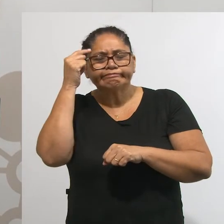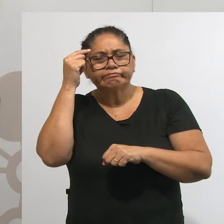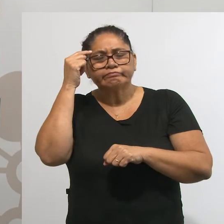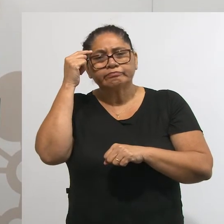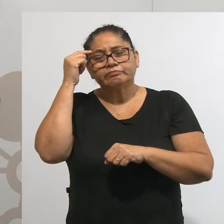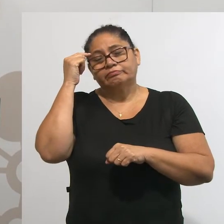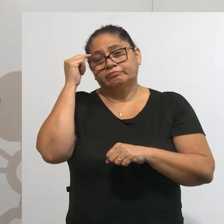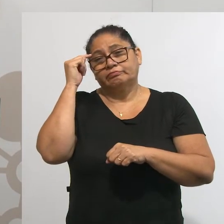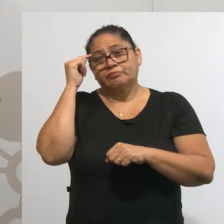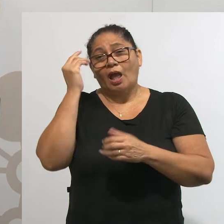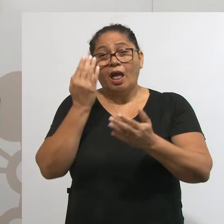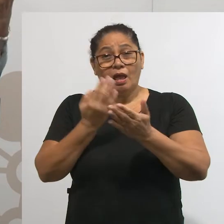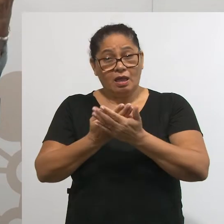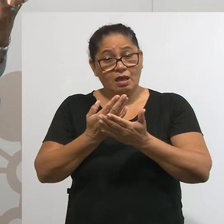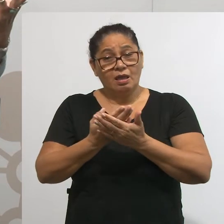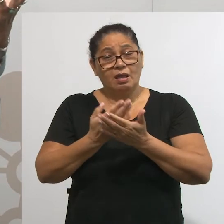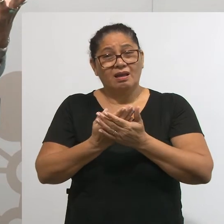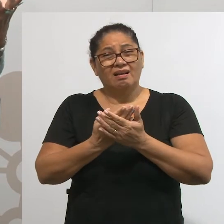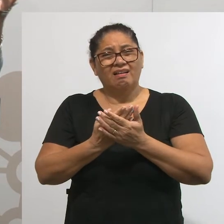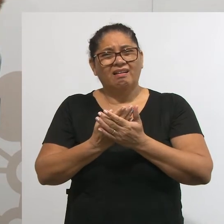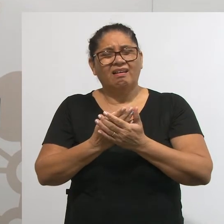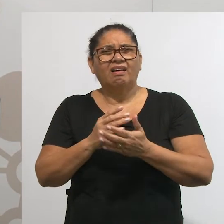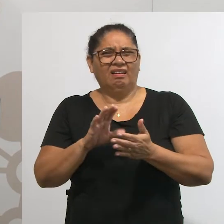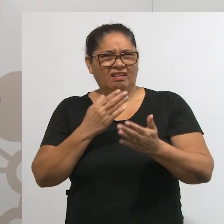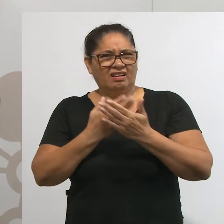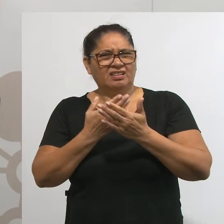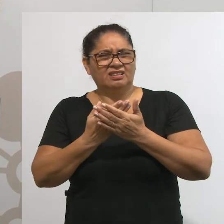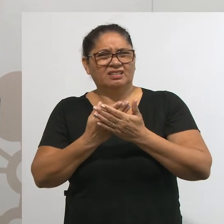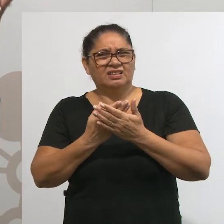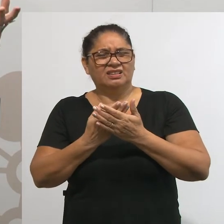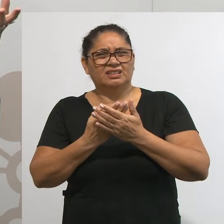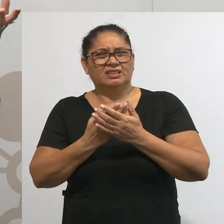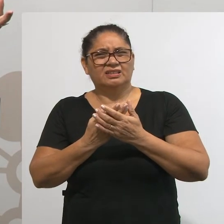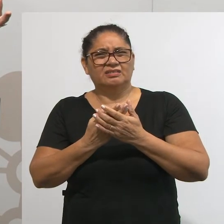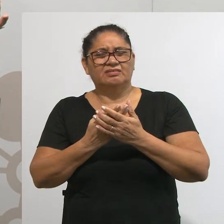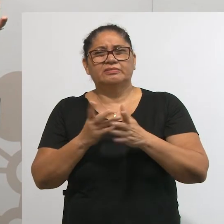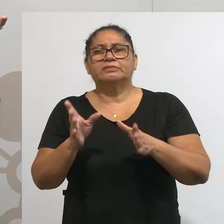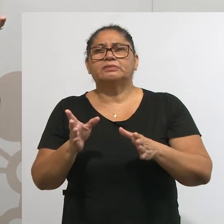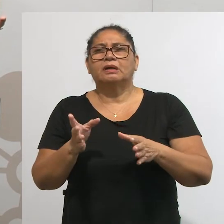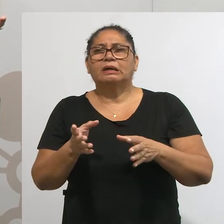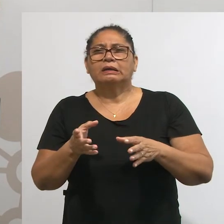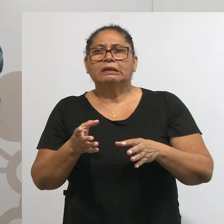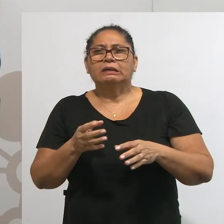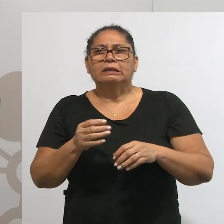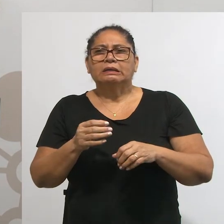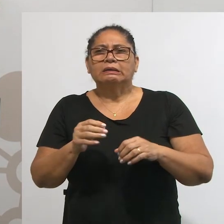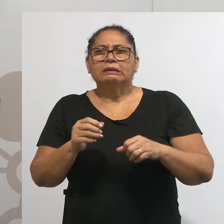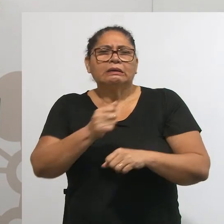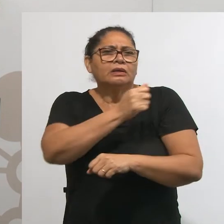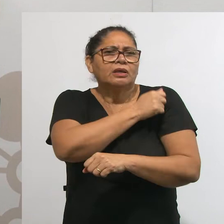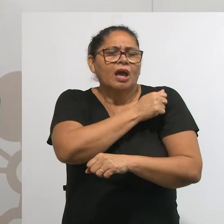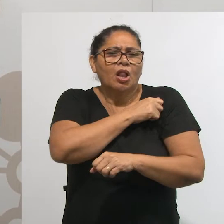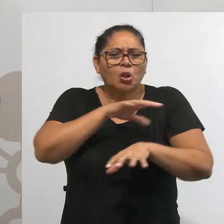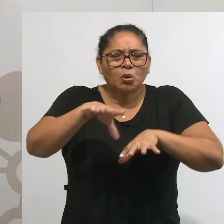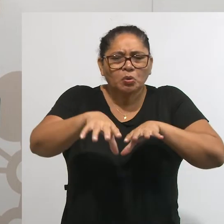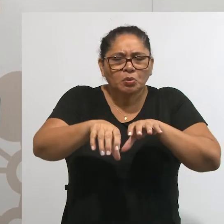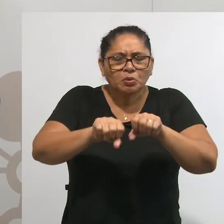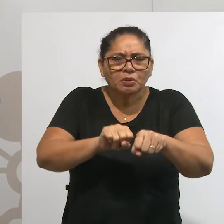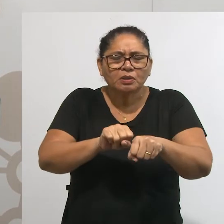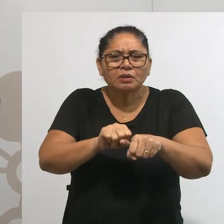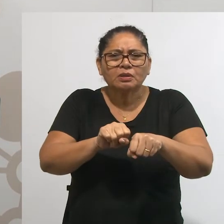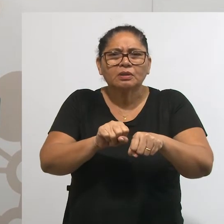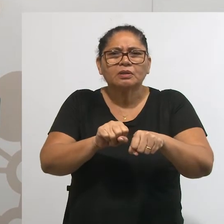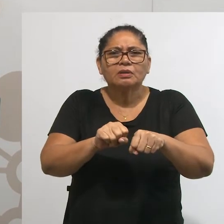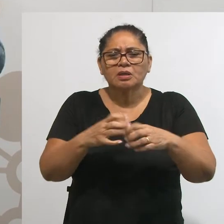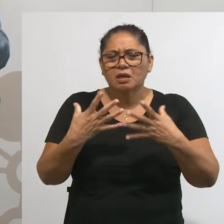tem que refletir, né? Essa aula, será que essa aula cumpriu o objetivo que eu esperava? Que aluno eu quero formar? Eu quero